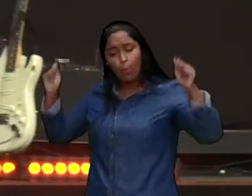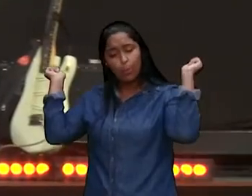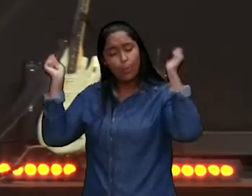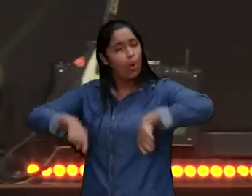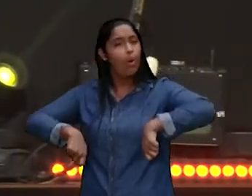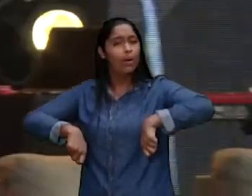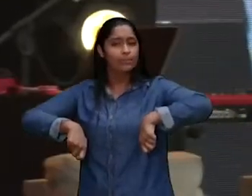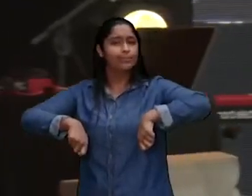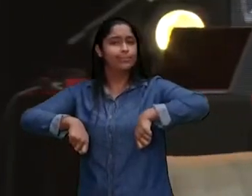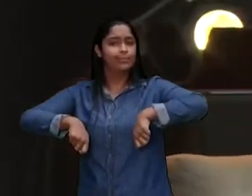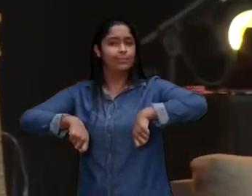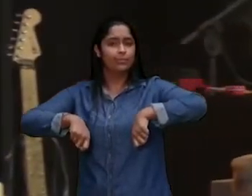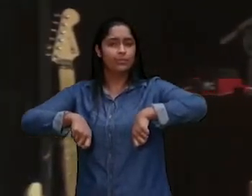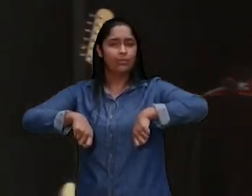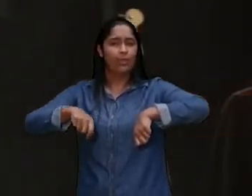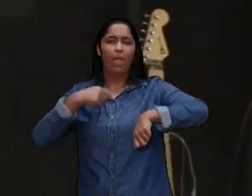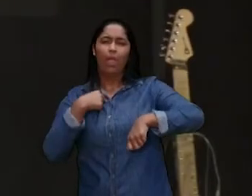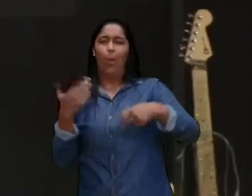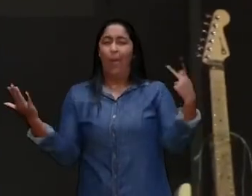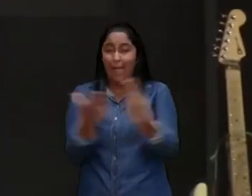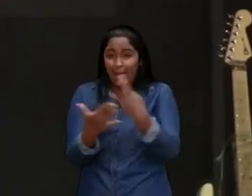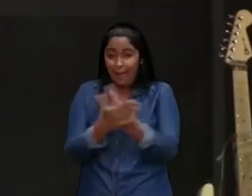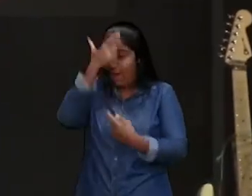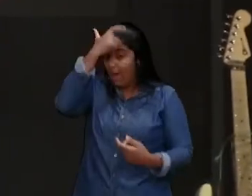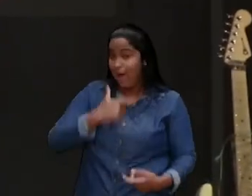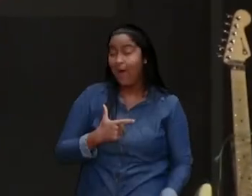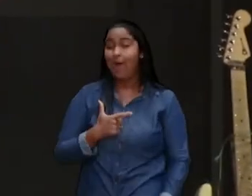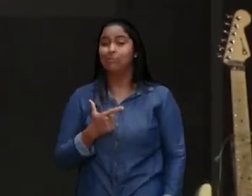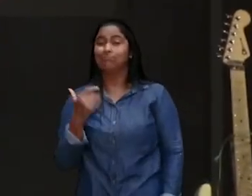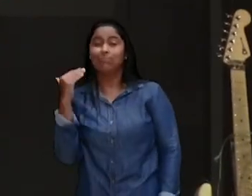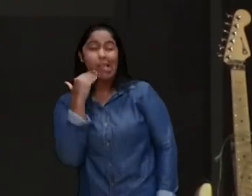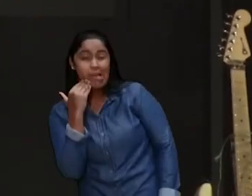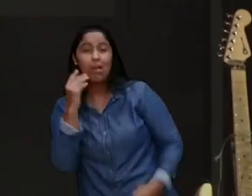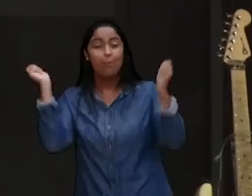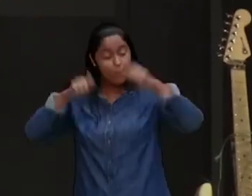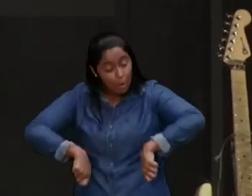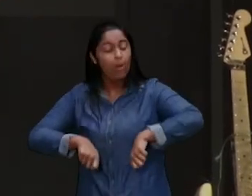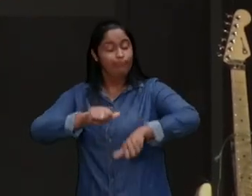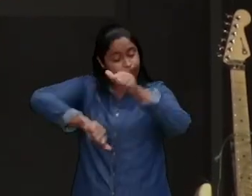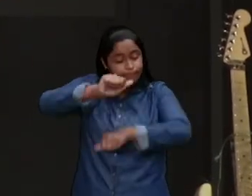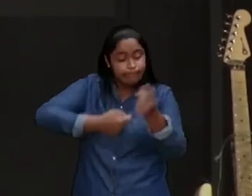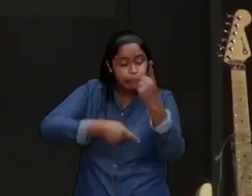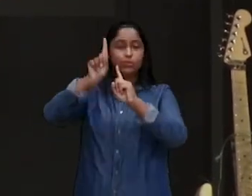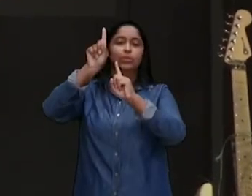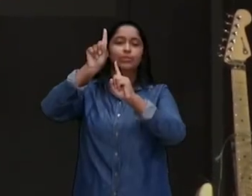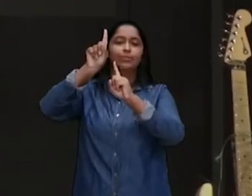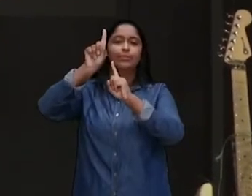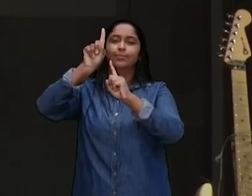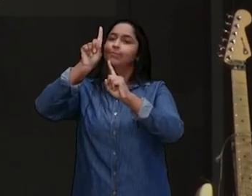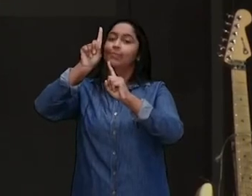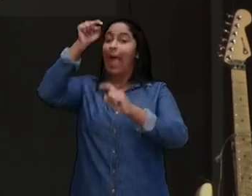e o que é errado que não traz felicidade pode ser mudado mas nós temos que saber que aqui na igreja a gente tá aqui